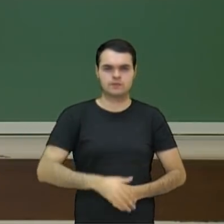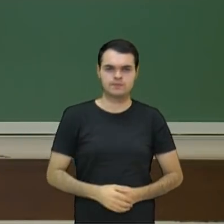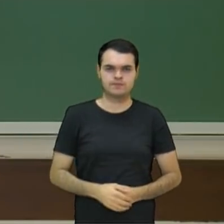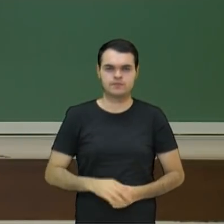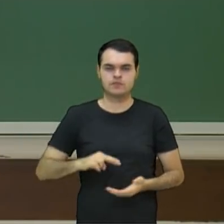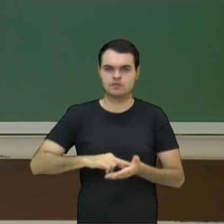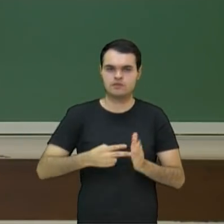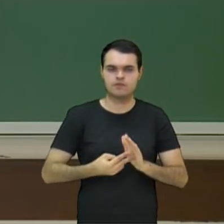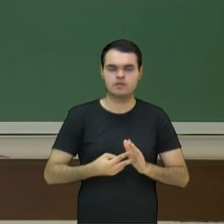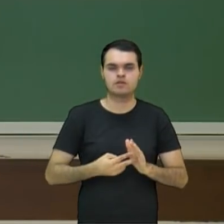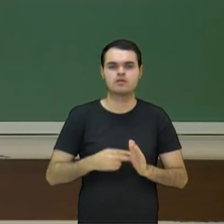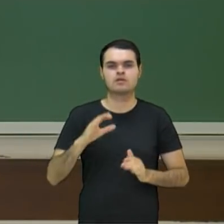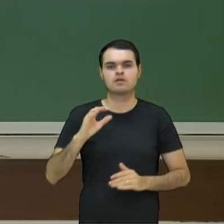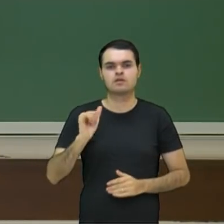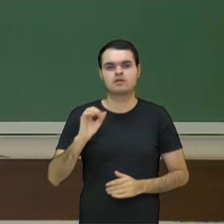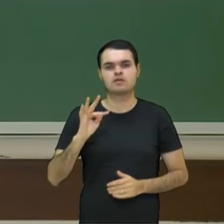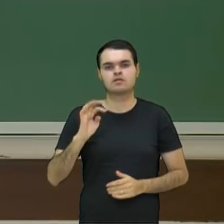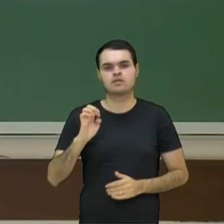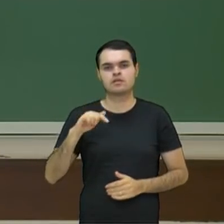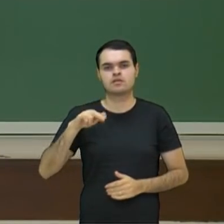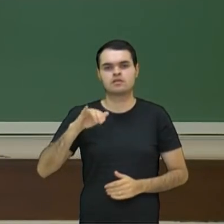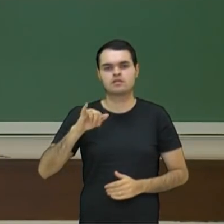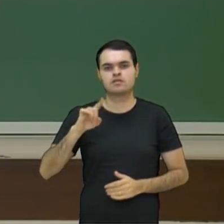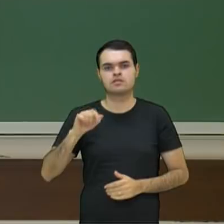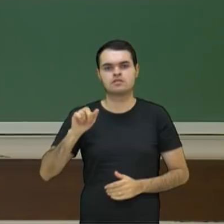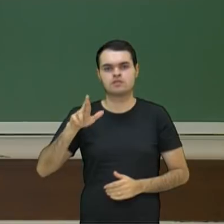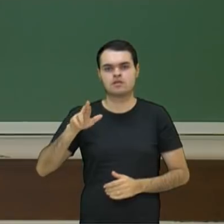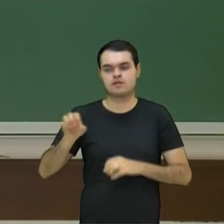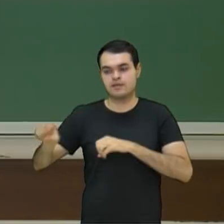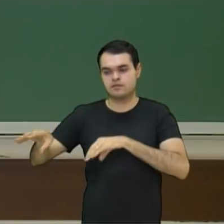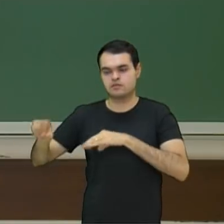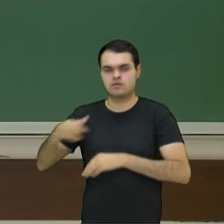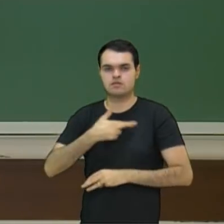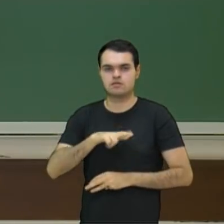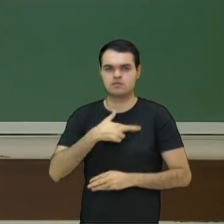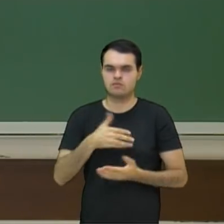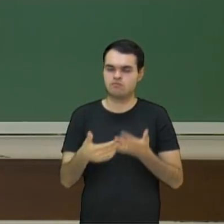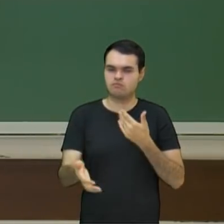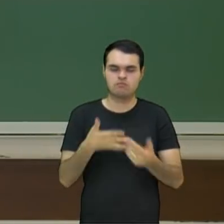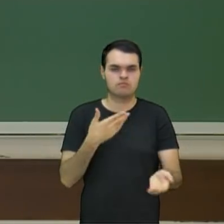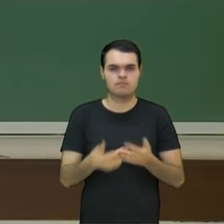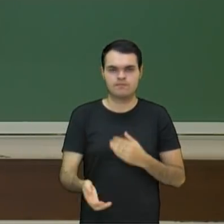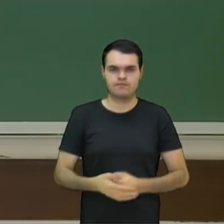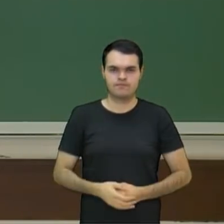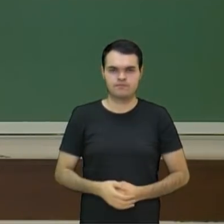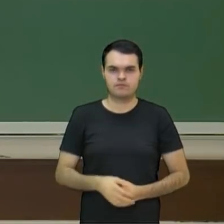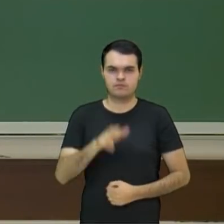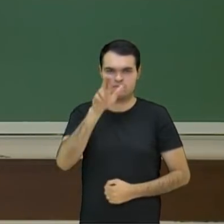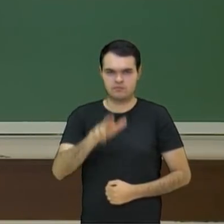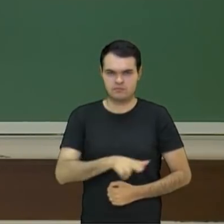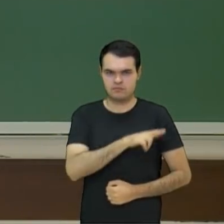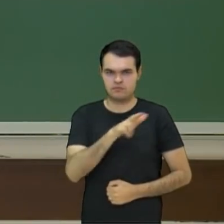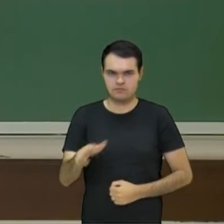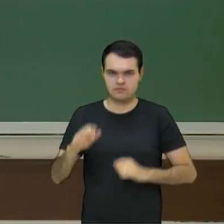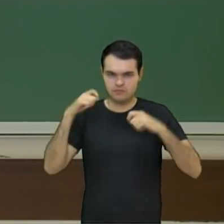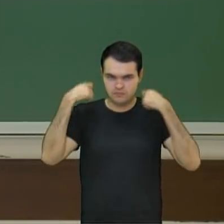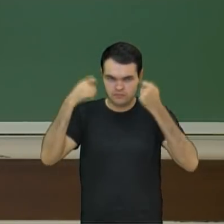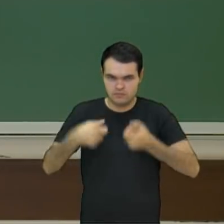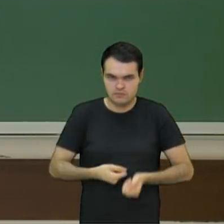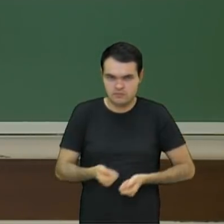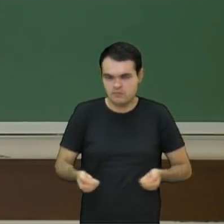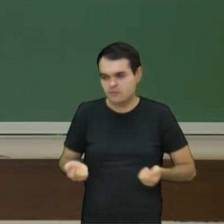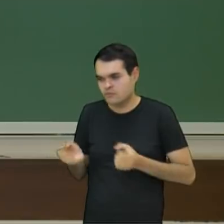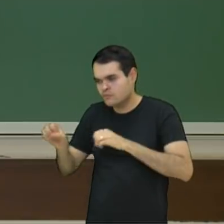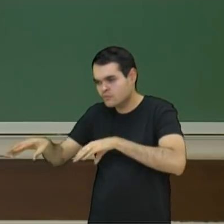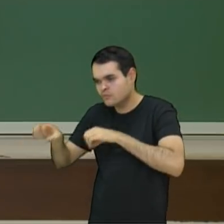significa catequizar, ensinar uma religião, né? Seja qual for. No caso dos jesuítas, eles ensinavam a religião